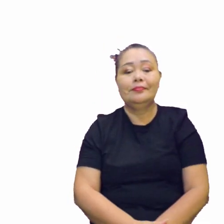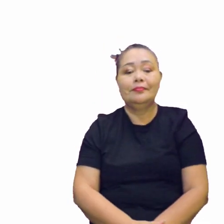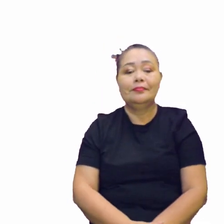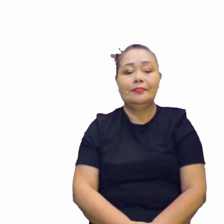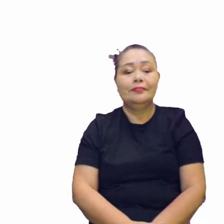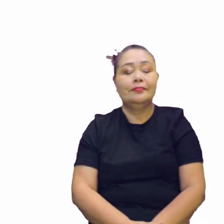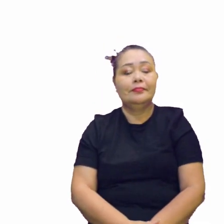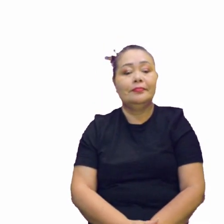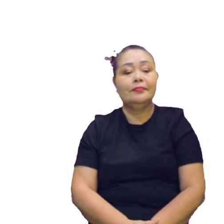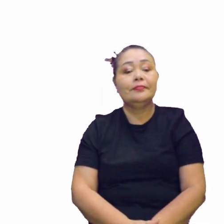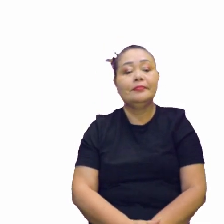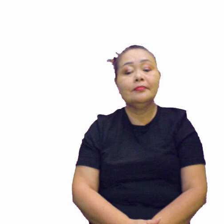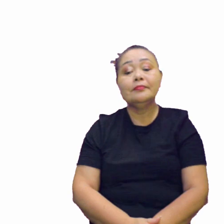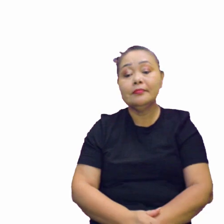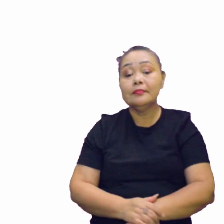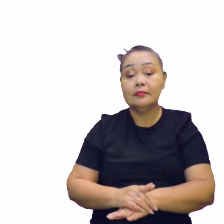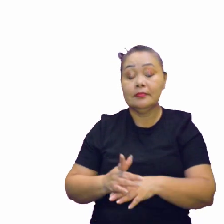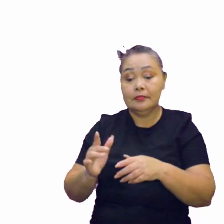Resistência, não.